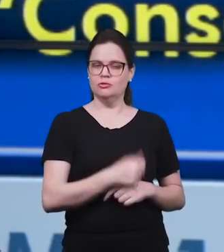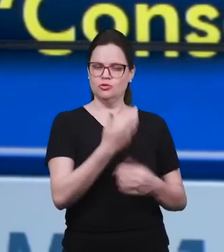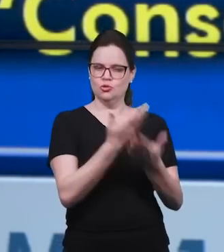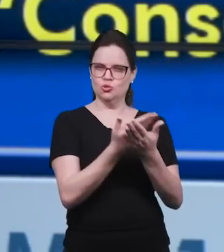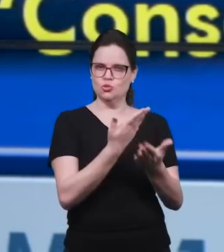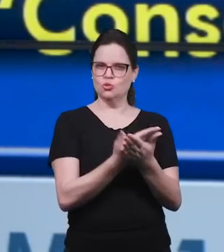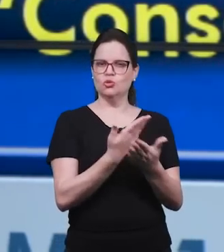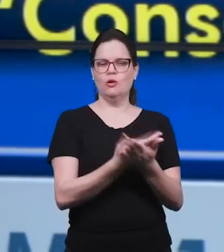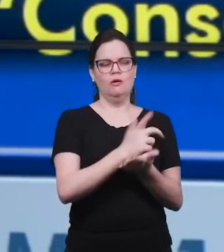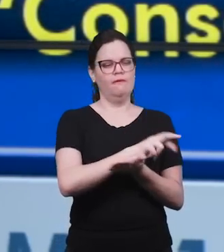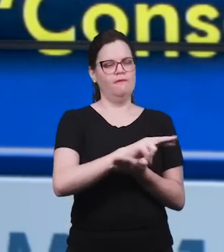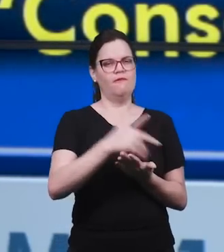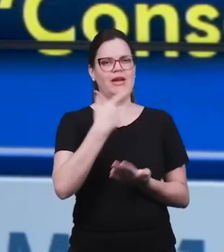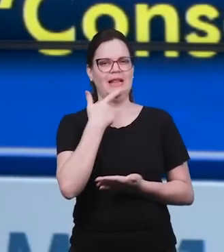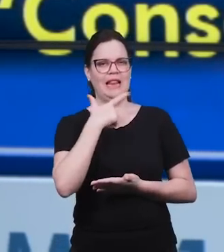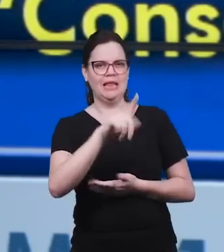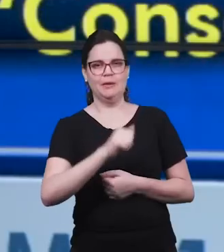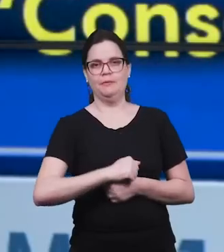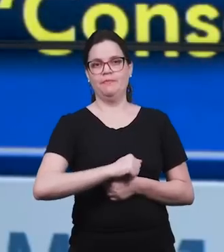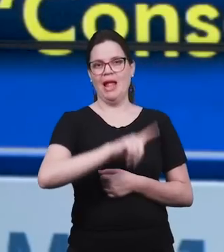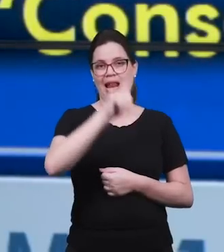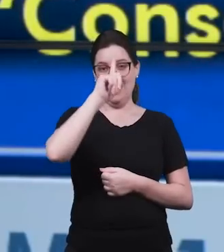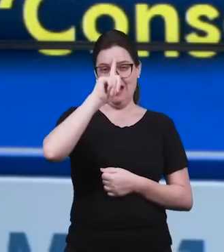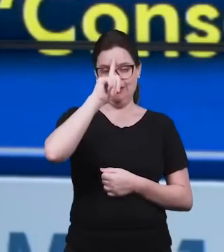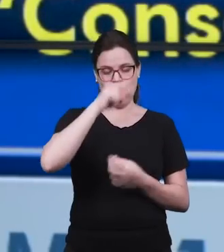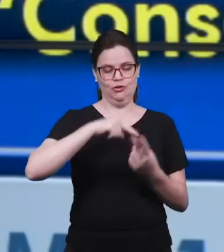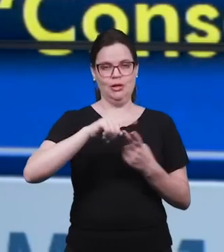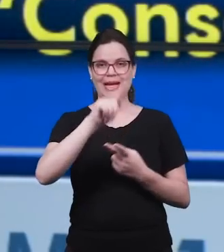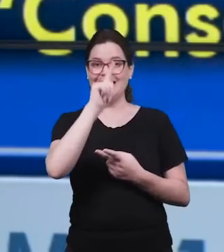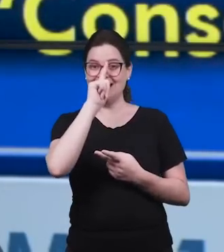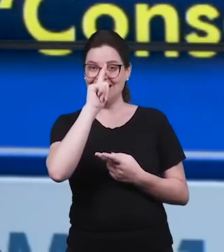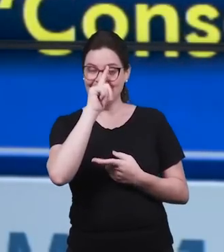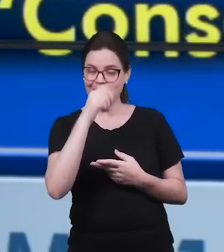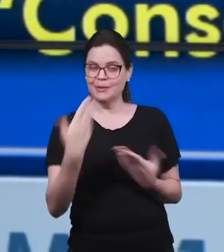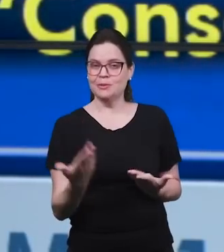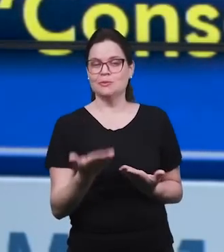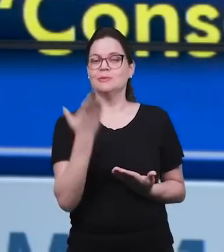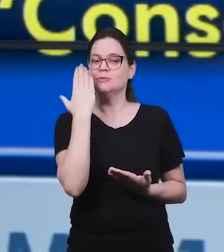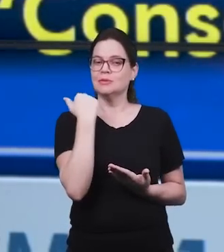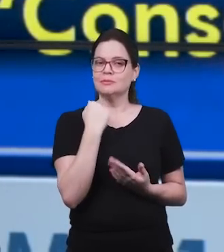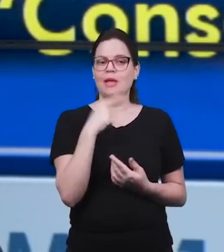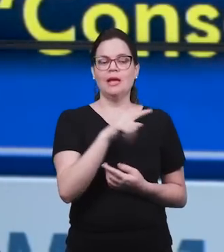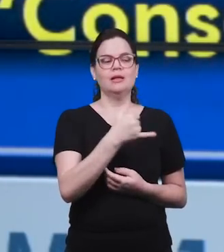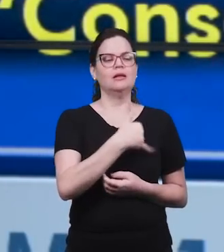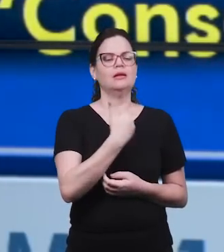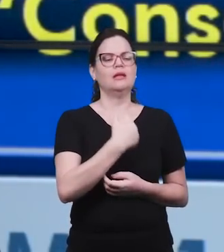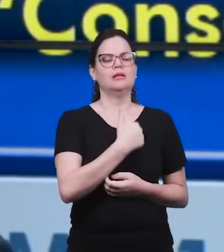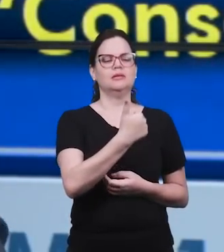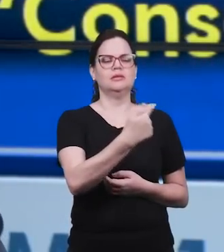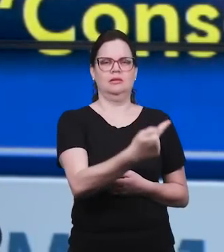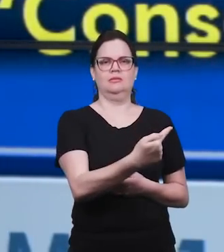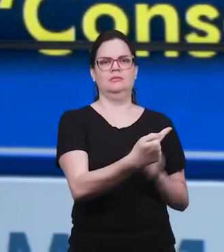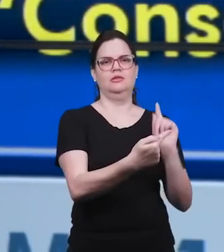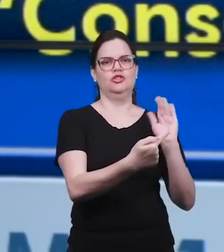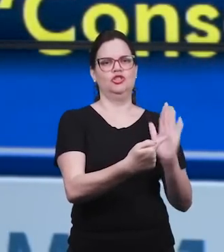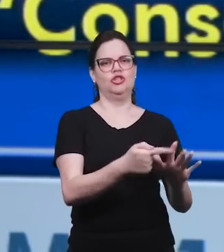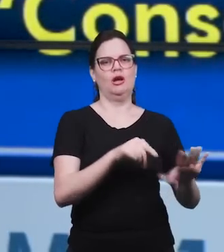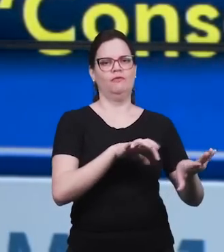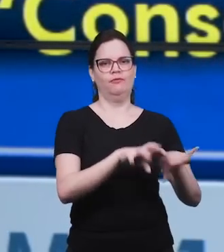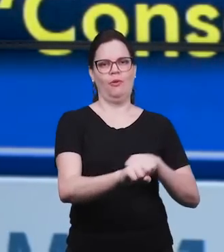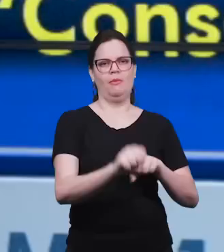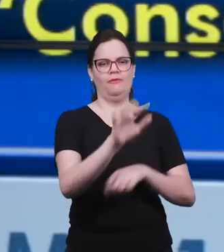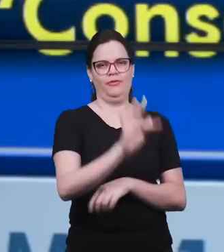Ele estudou o latim, o grego, era fluente em latim e grego. E ele, com 17 anos, ele já tinha se formado